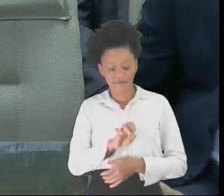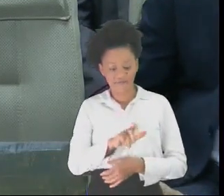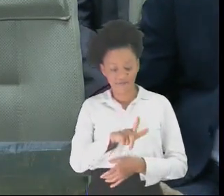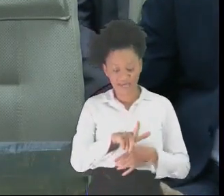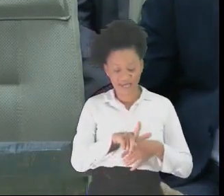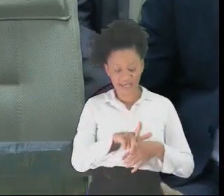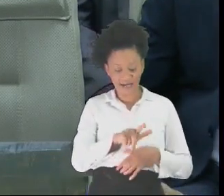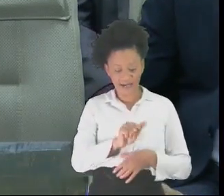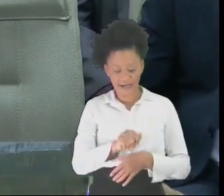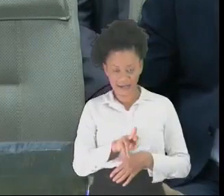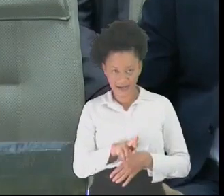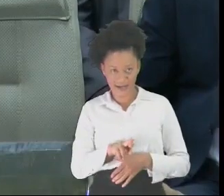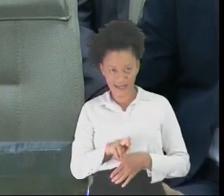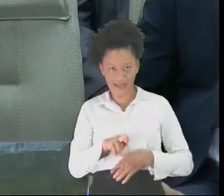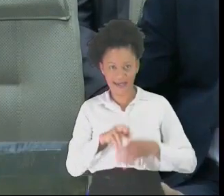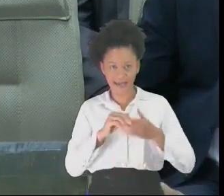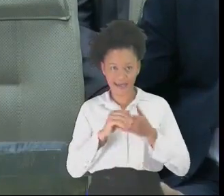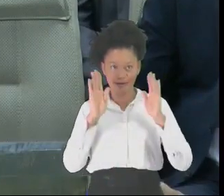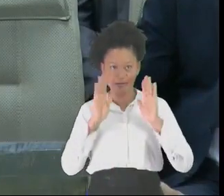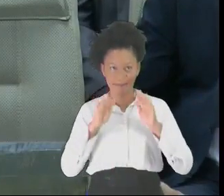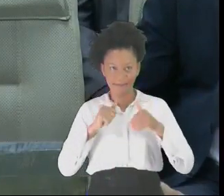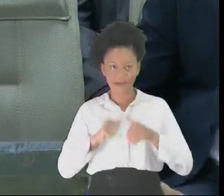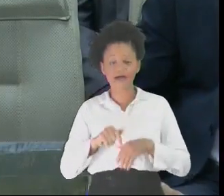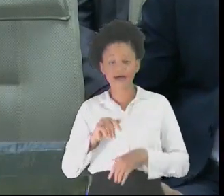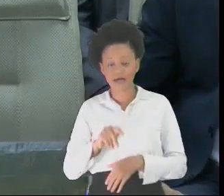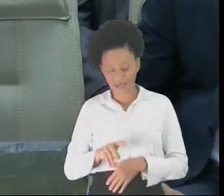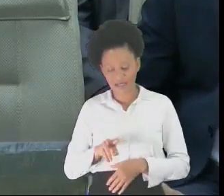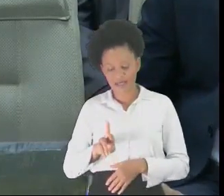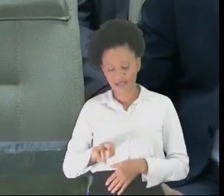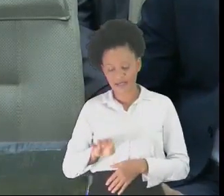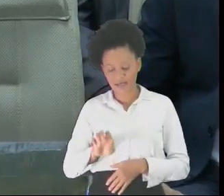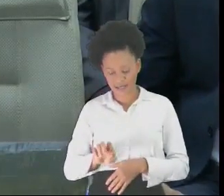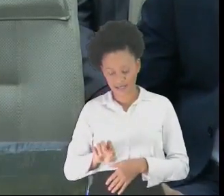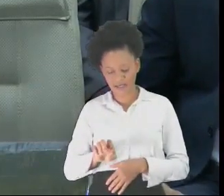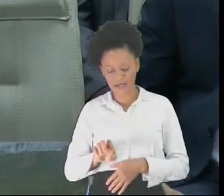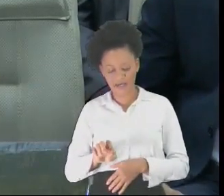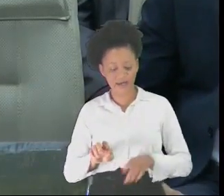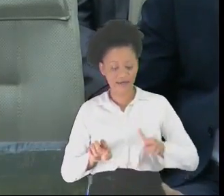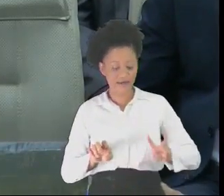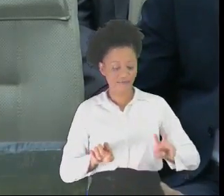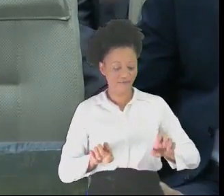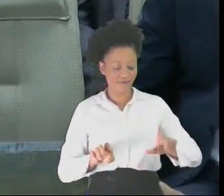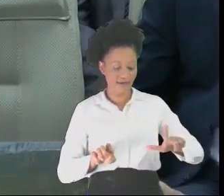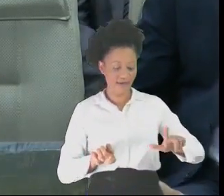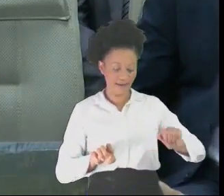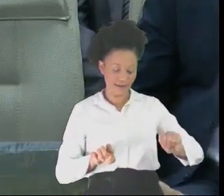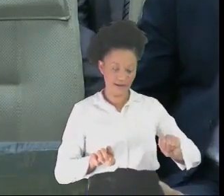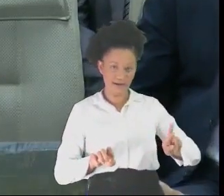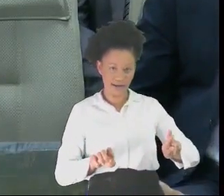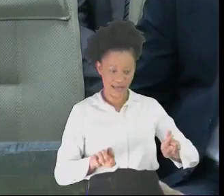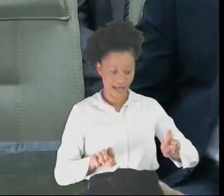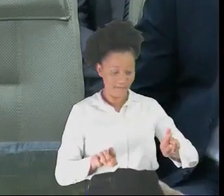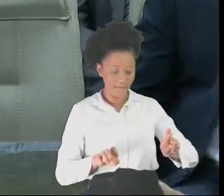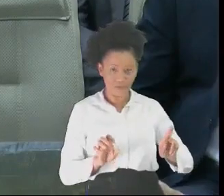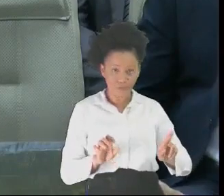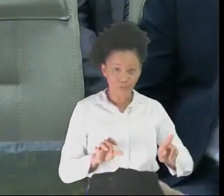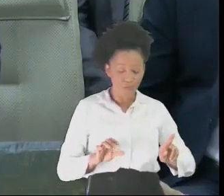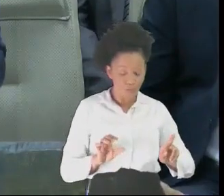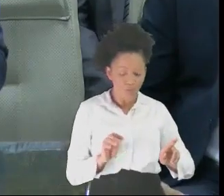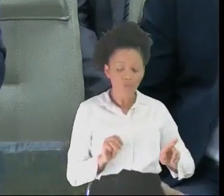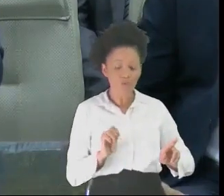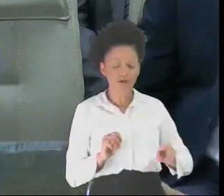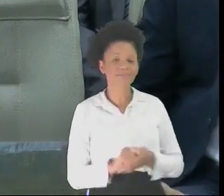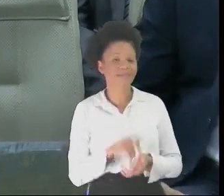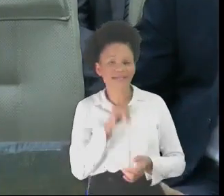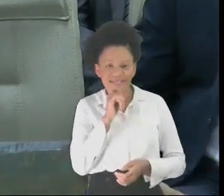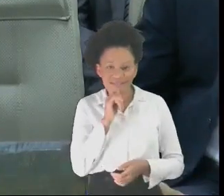vem de pano. Revelar quer dizer tirar o véu para que aquilo que estava oculto apareça. Revelar a foto.